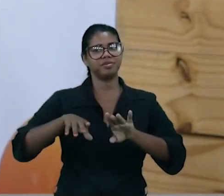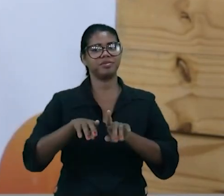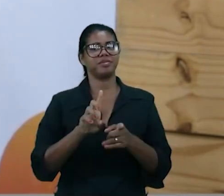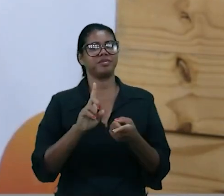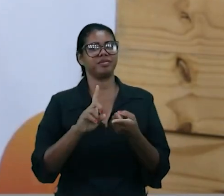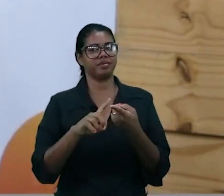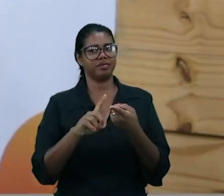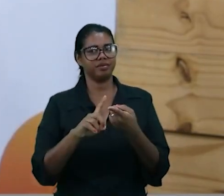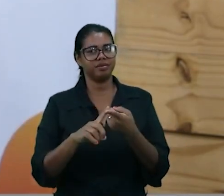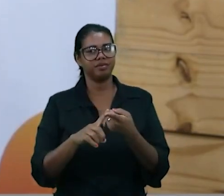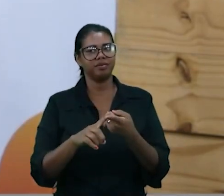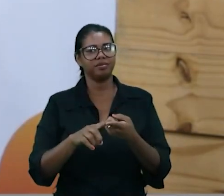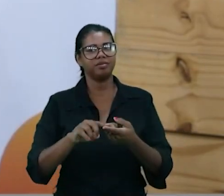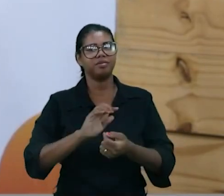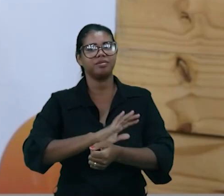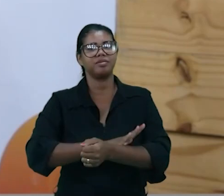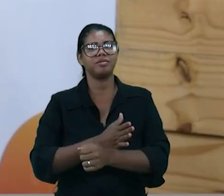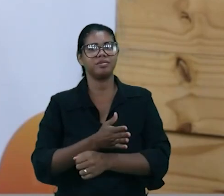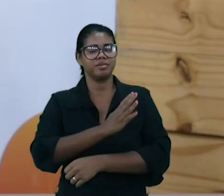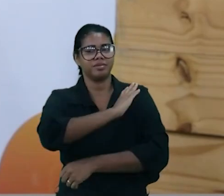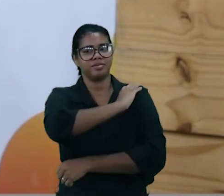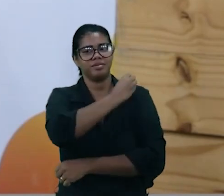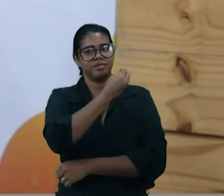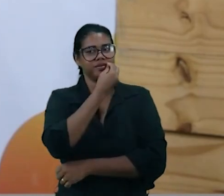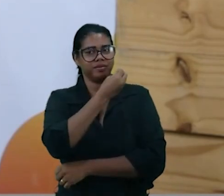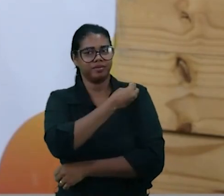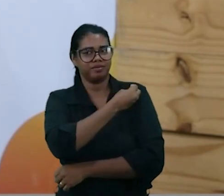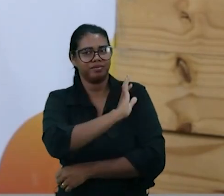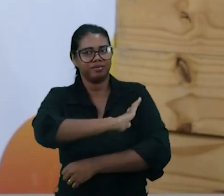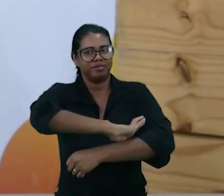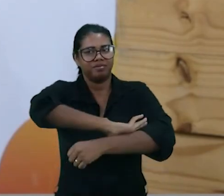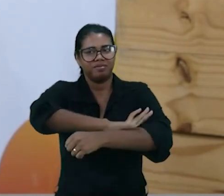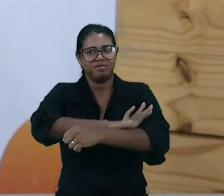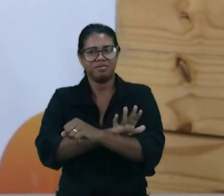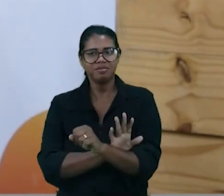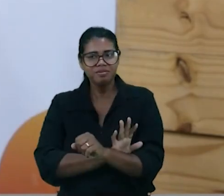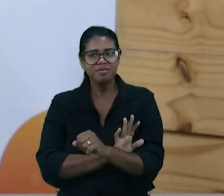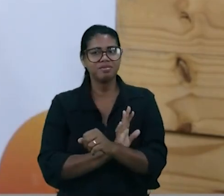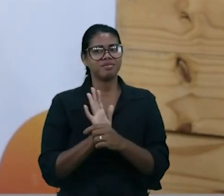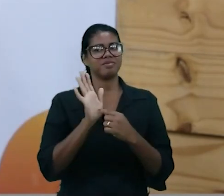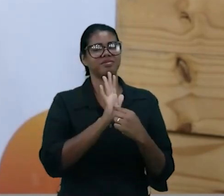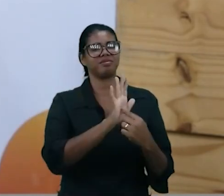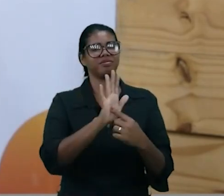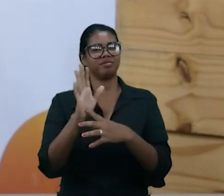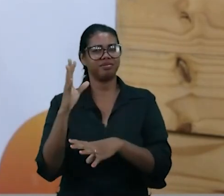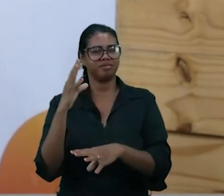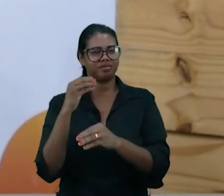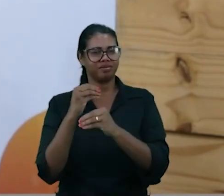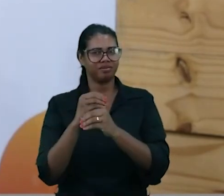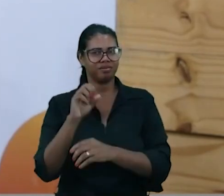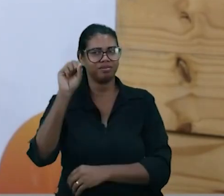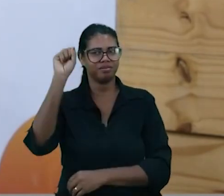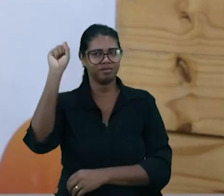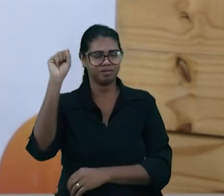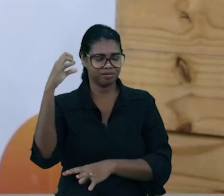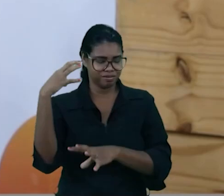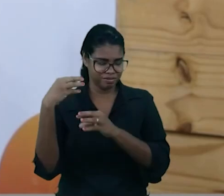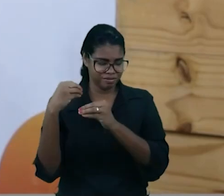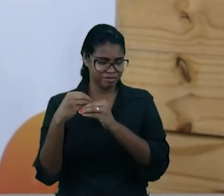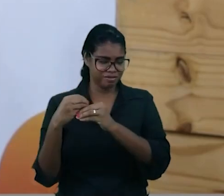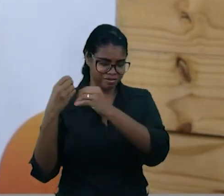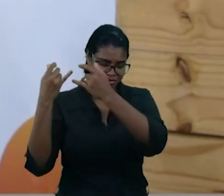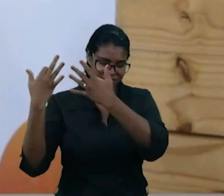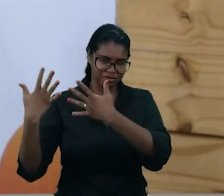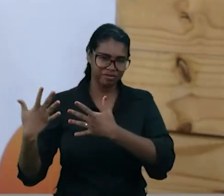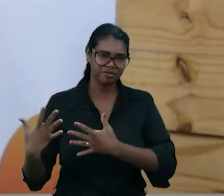o racismo científico, os preconceitos que foram ali configurados, discutidos por uma elite, porque quando a gente fala